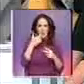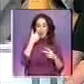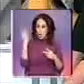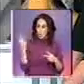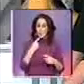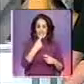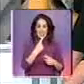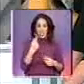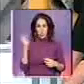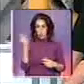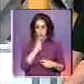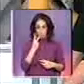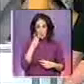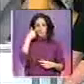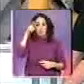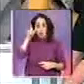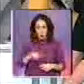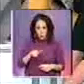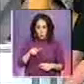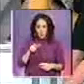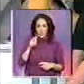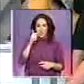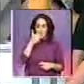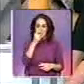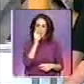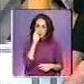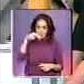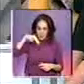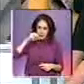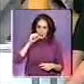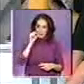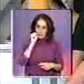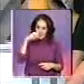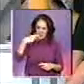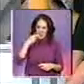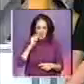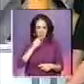obrigada por nos deixar chegar a si desta forma e por nos